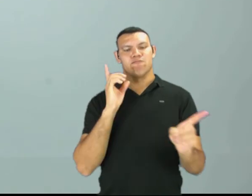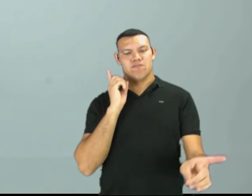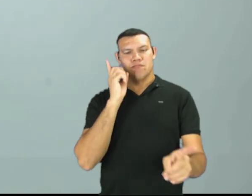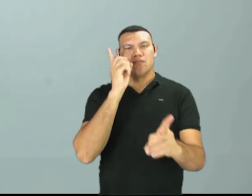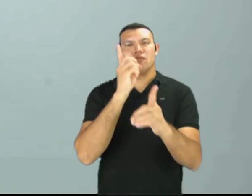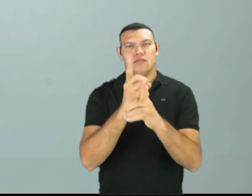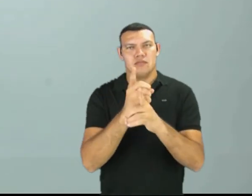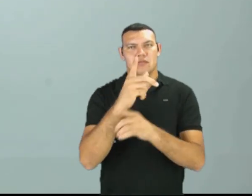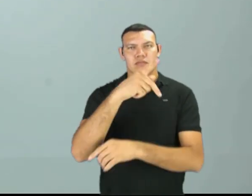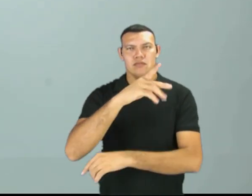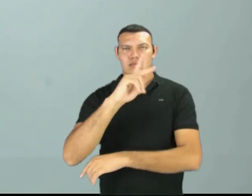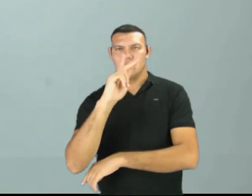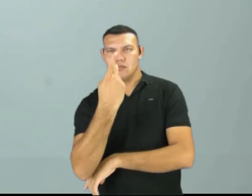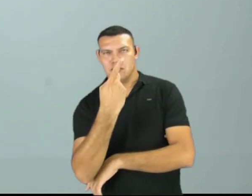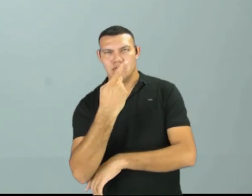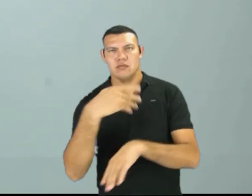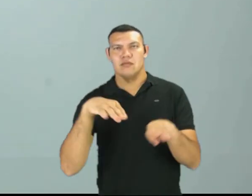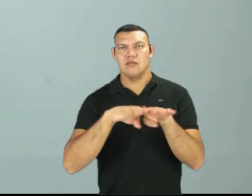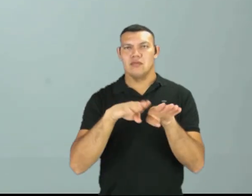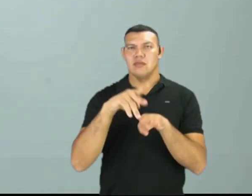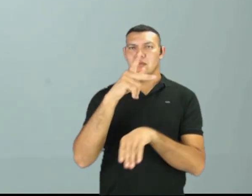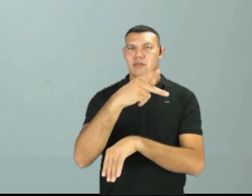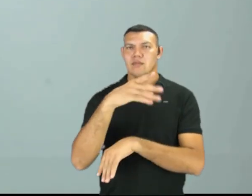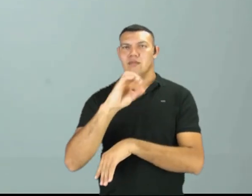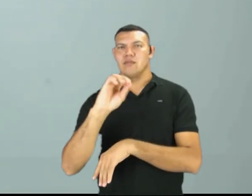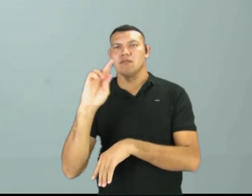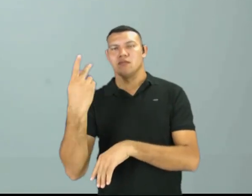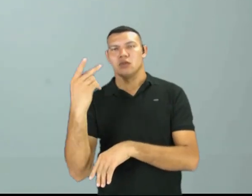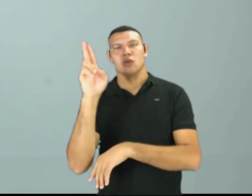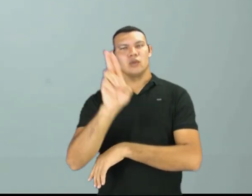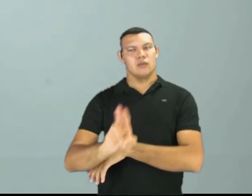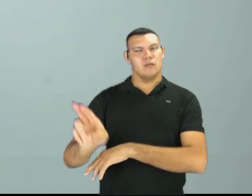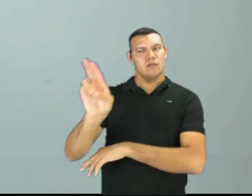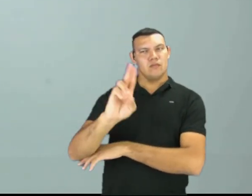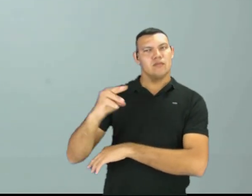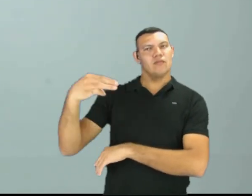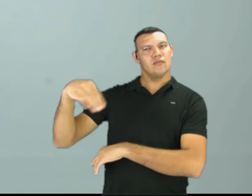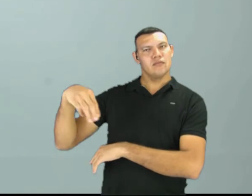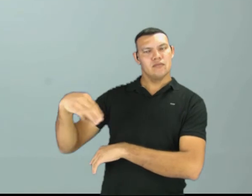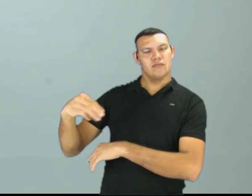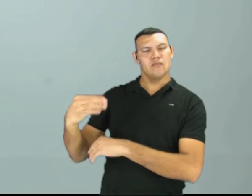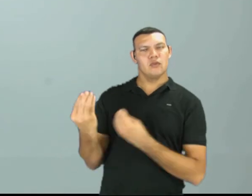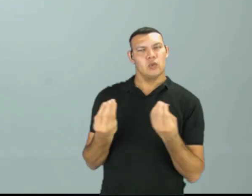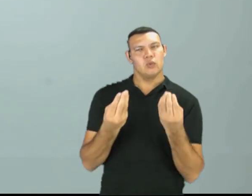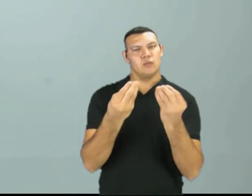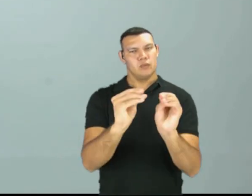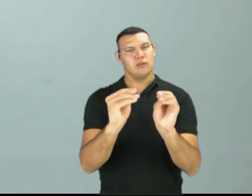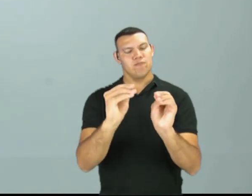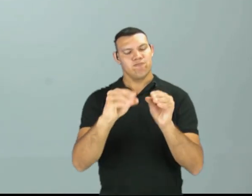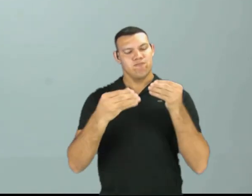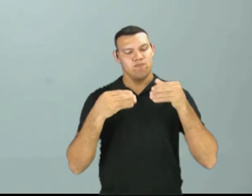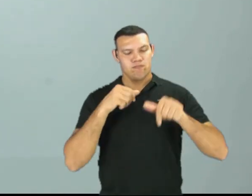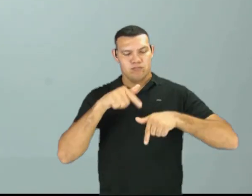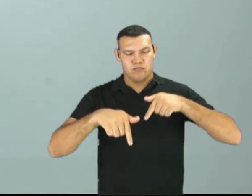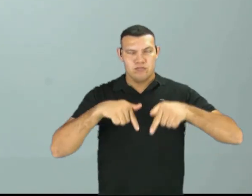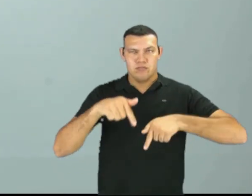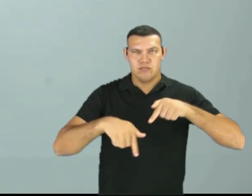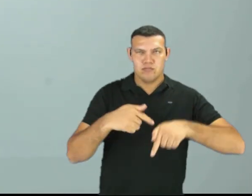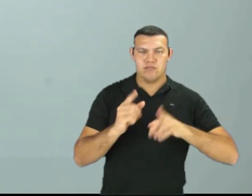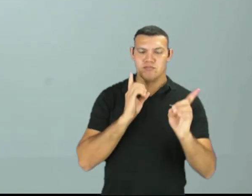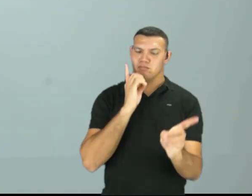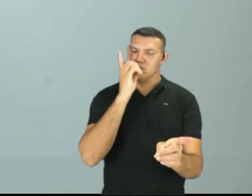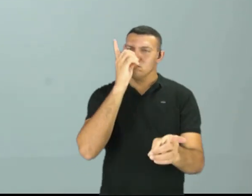determina o pH e o pOH, a gente utiliza a matemática aplicado à química para